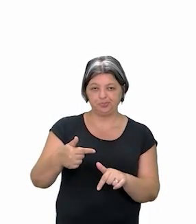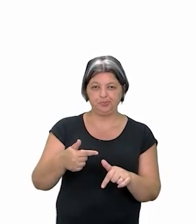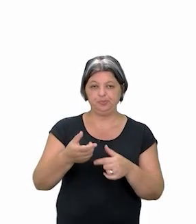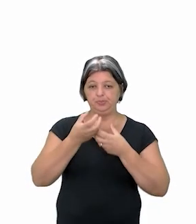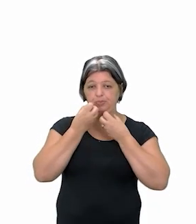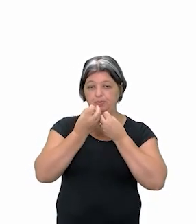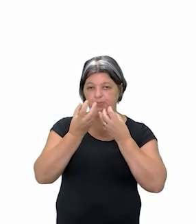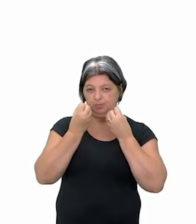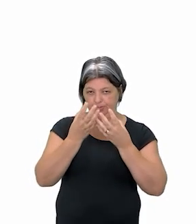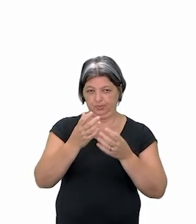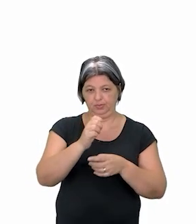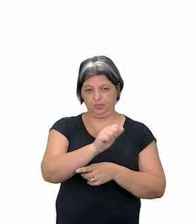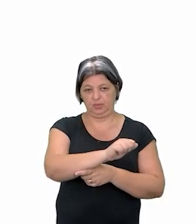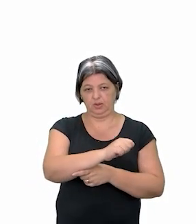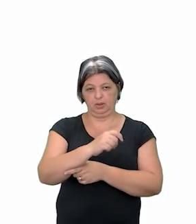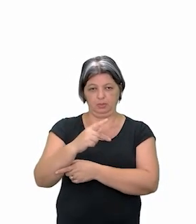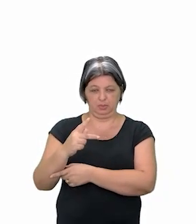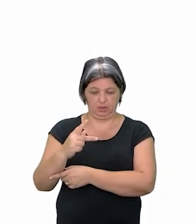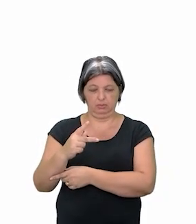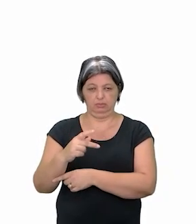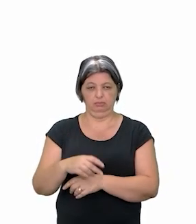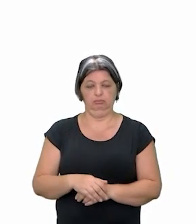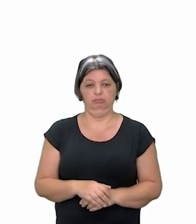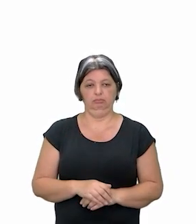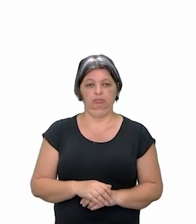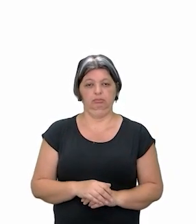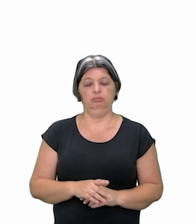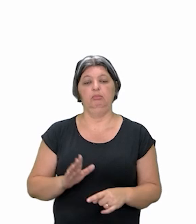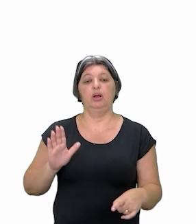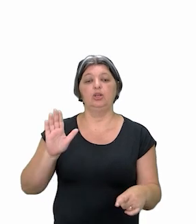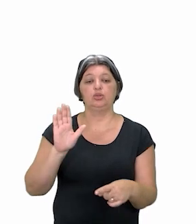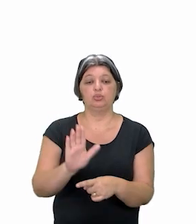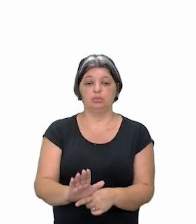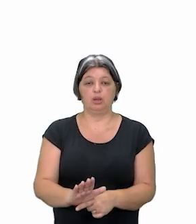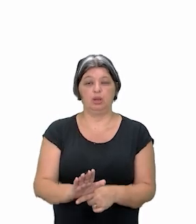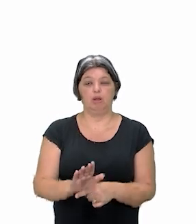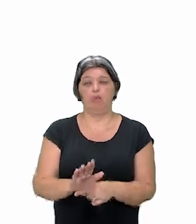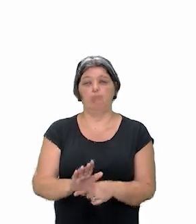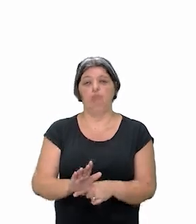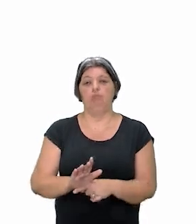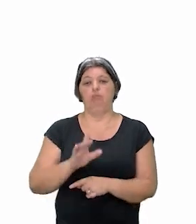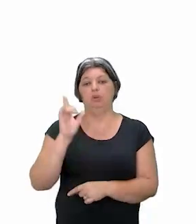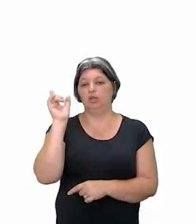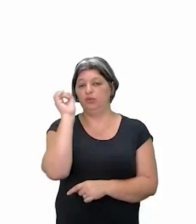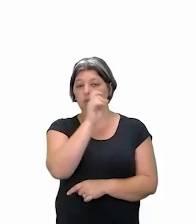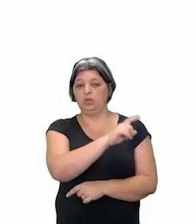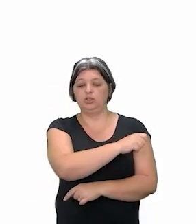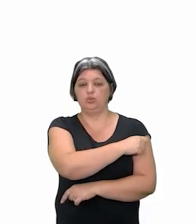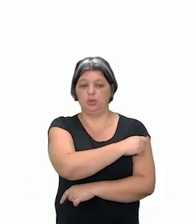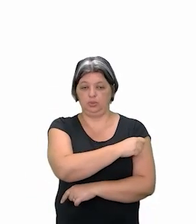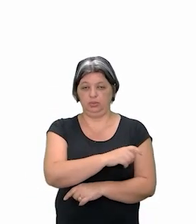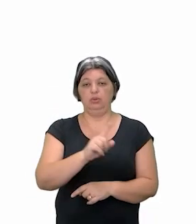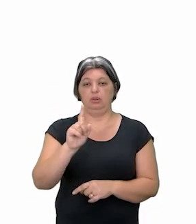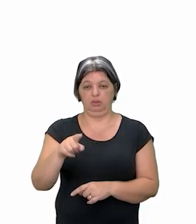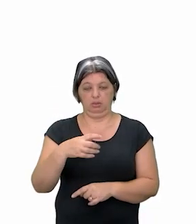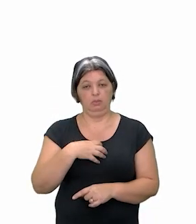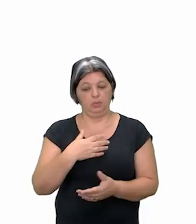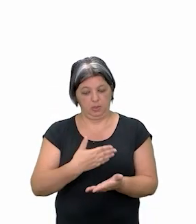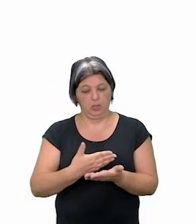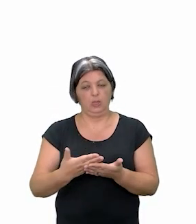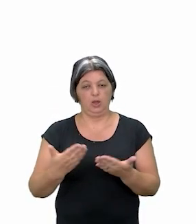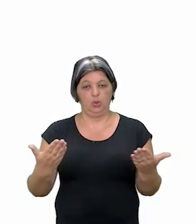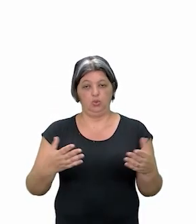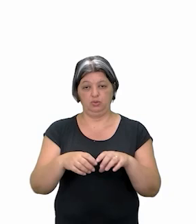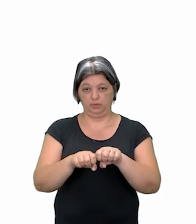dados da AAP para atuar nas dificuldades, né, para combater essas dificuldades dos estudantes. E é isso que a gente vai conversar hoje na